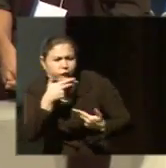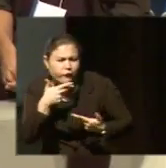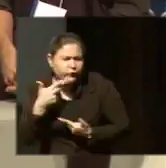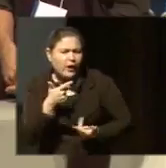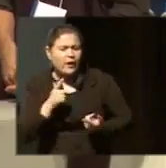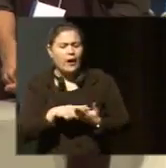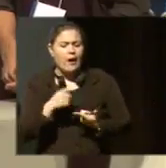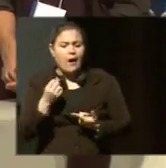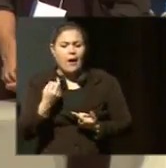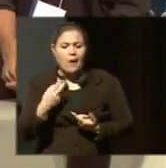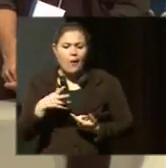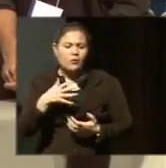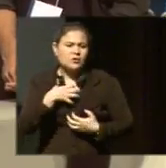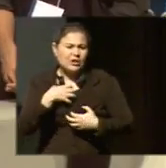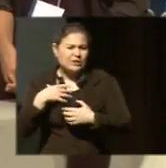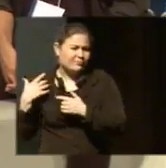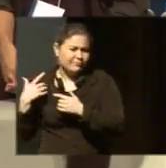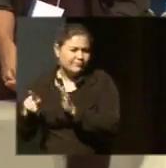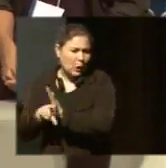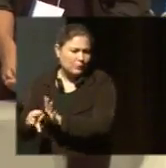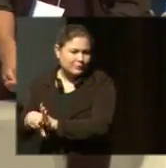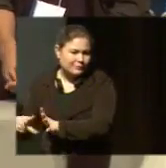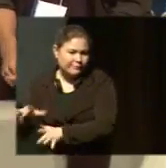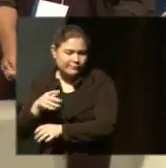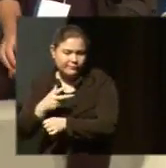ou coisas do gênero.